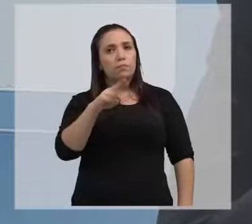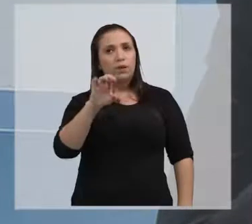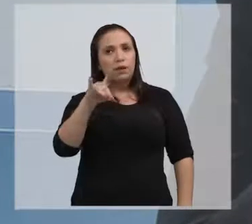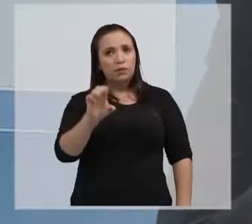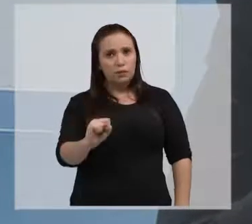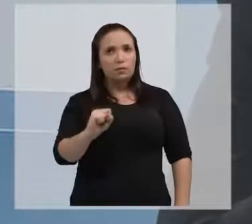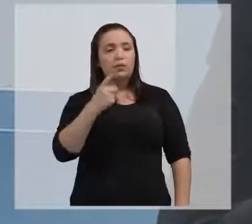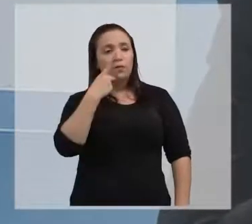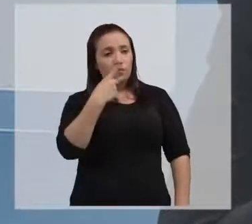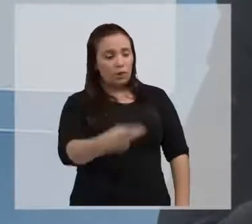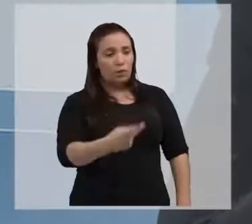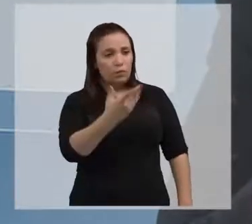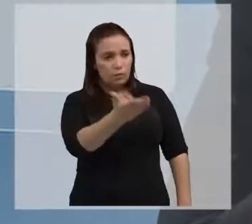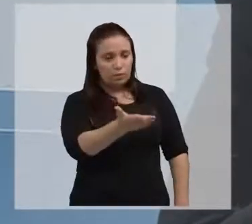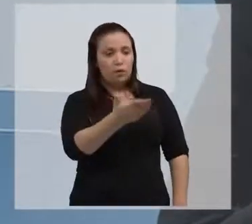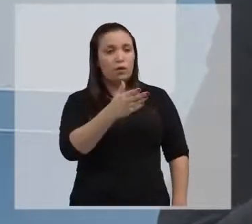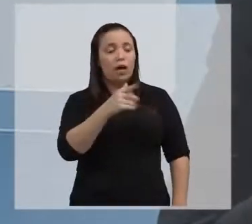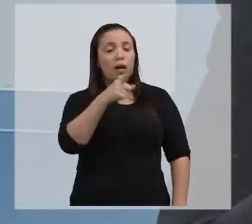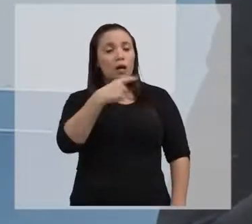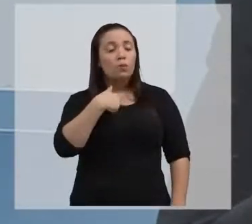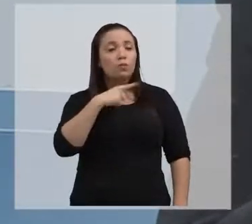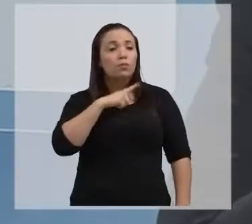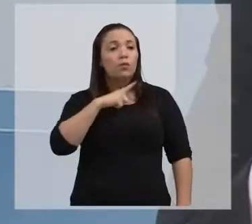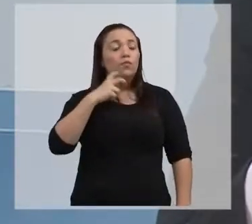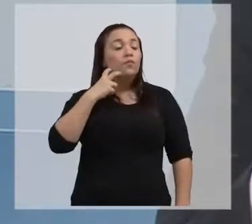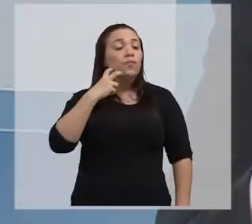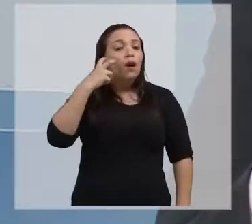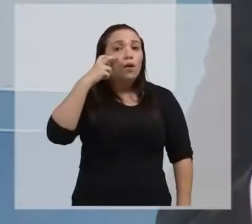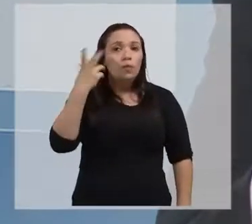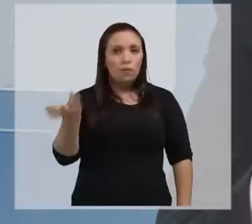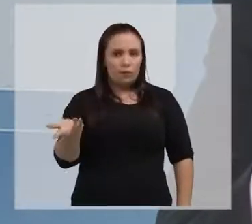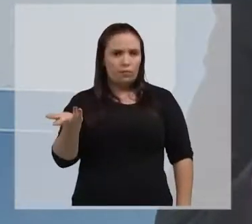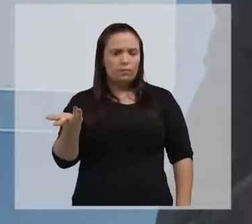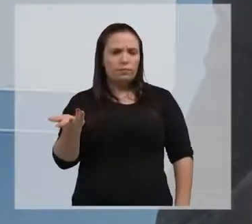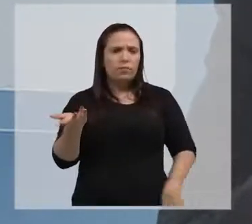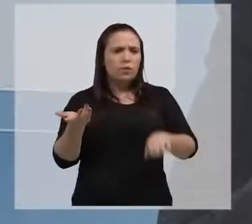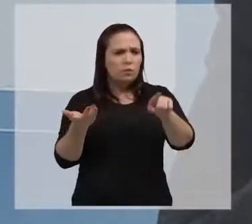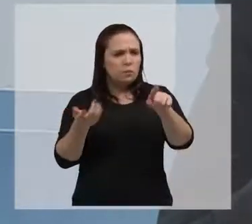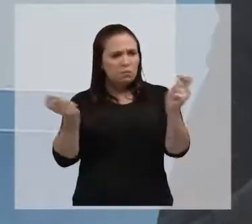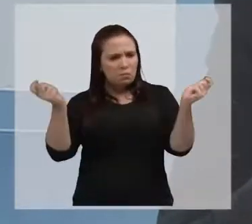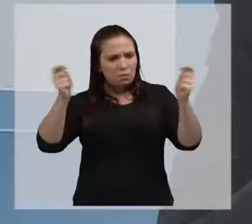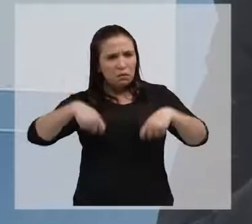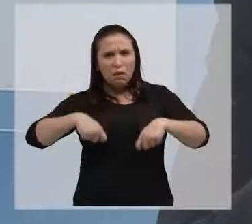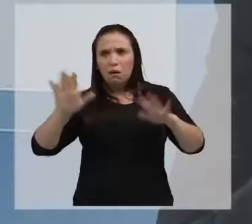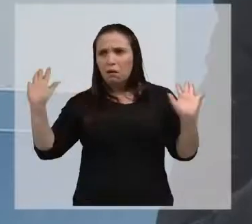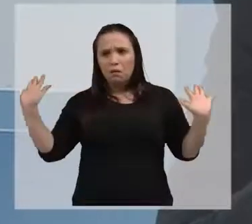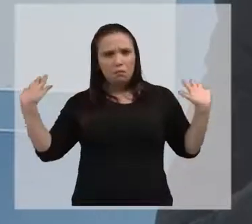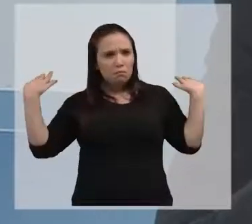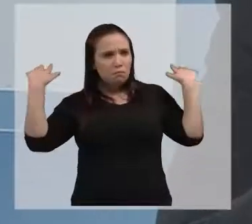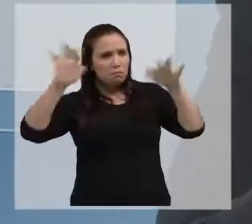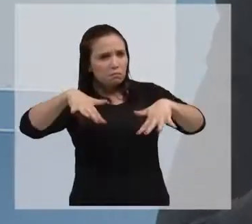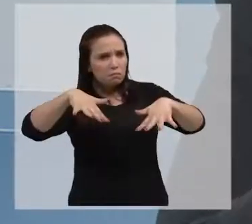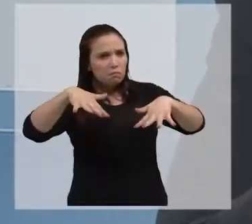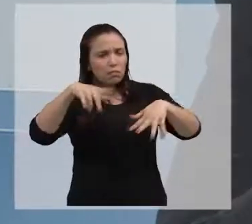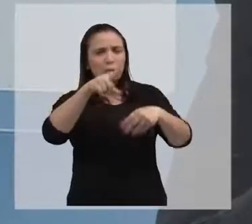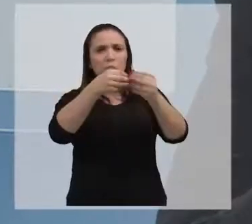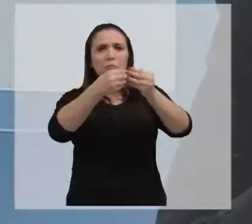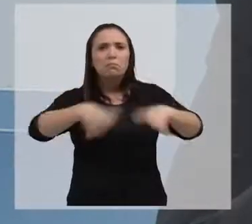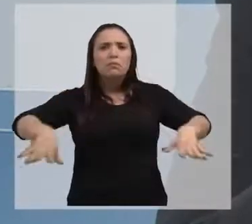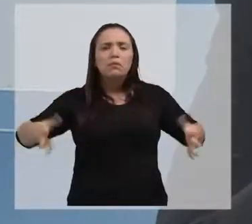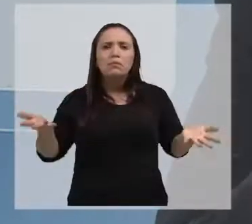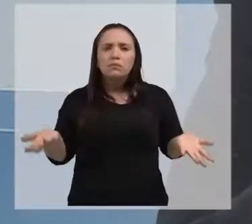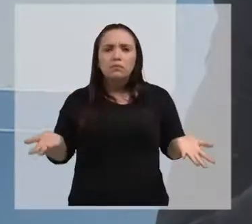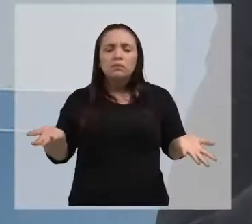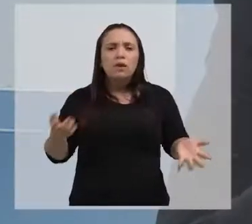falar o que ele disse para o Gilmar Mendes. Vossa Excelência nos envergonha. Sozinho consegue desmoralizar o tribunal. Não